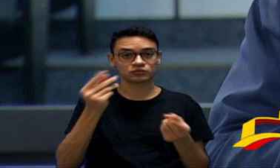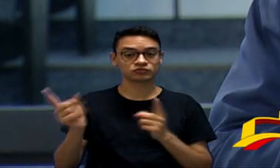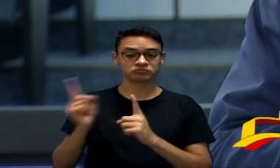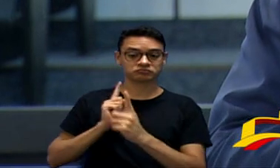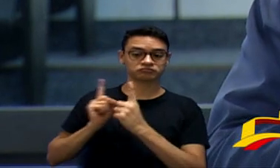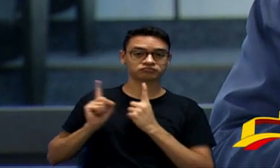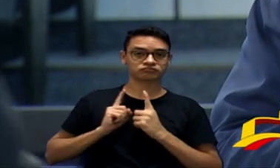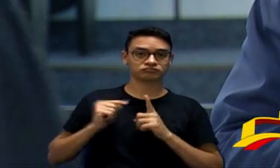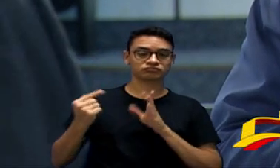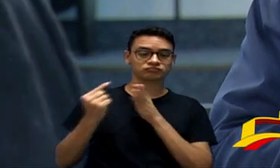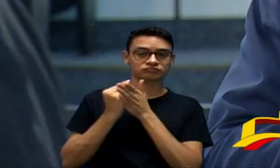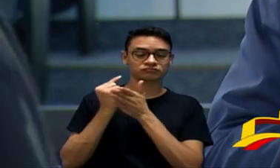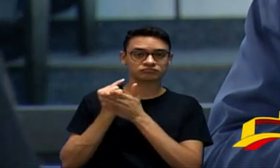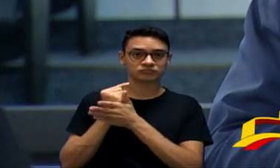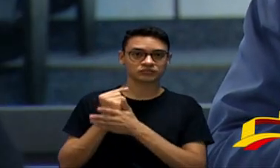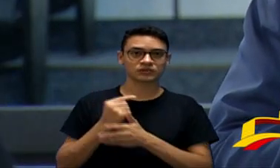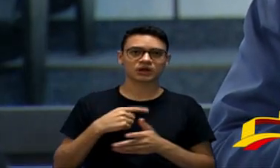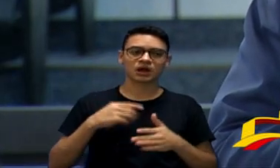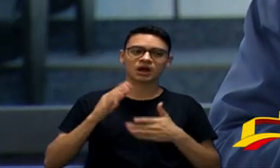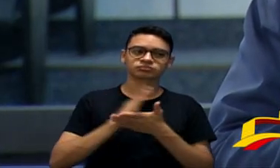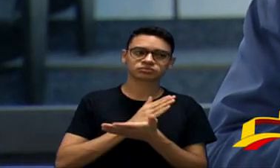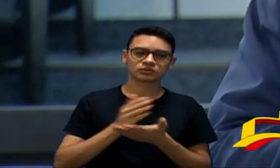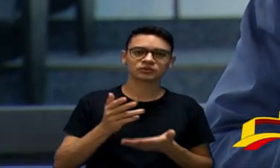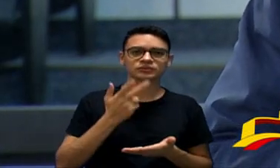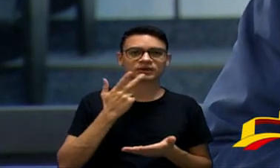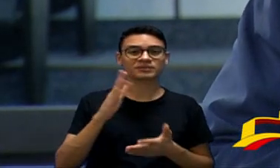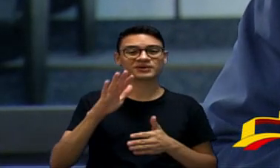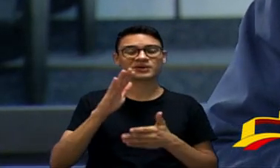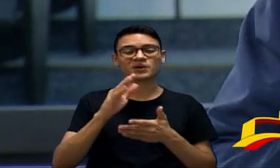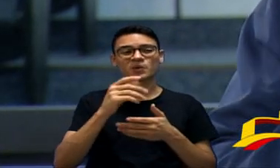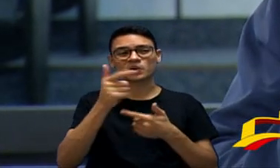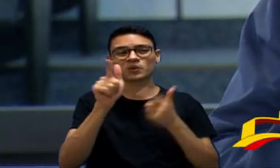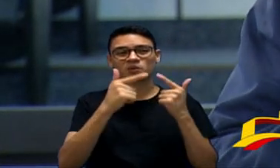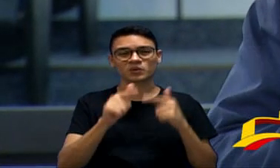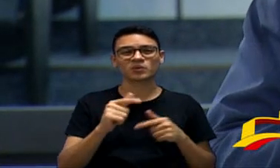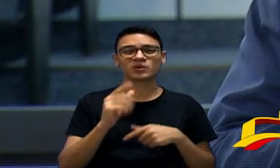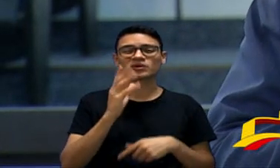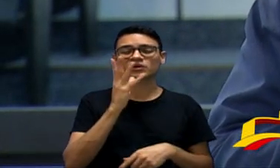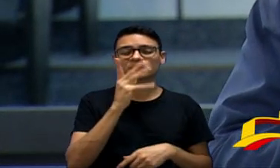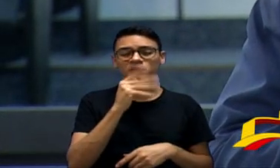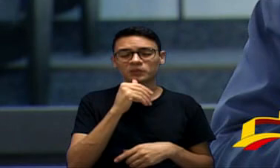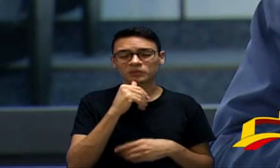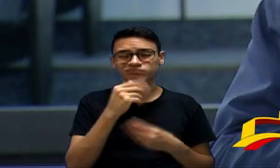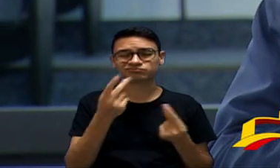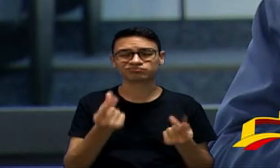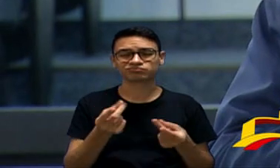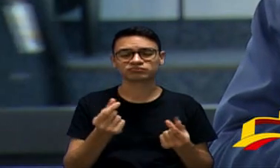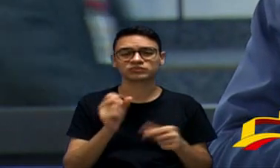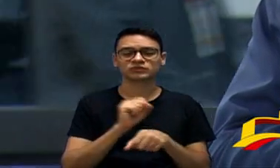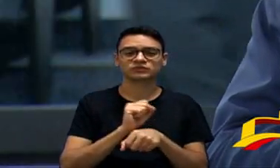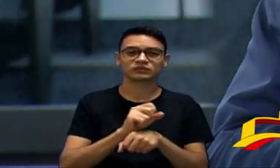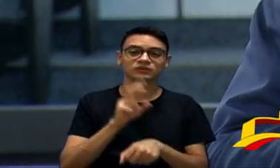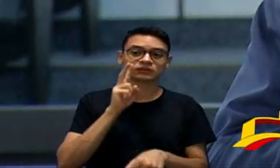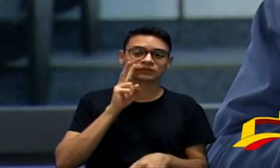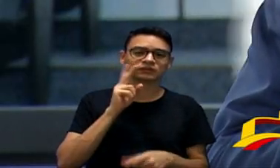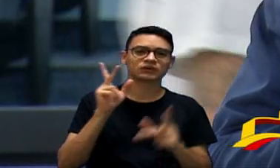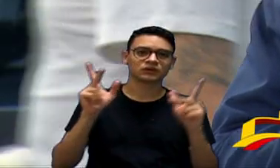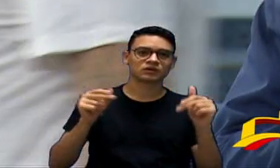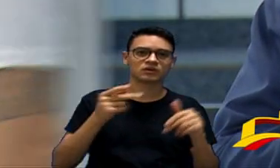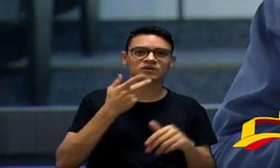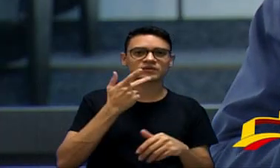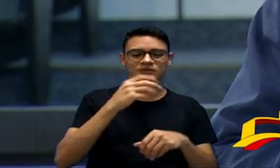pessoal atende, mas tem gente que realmente está esperando muito tempo. Mas eu quero entrar no que o Vitão falou sobre o